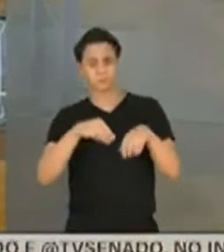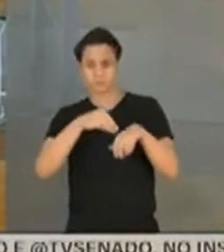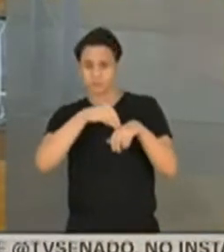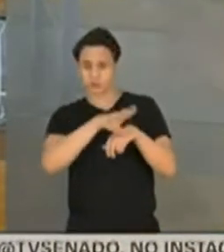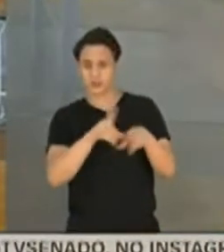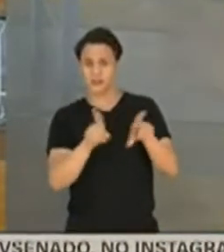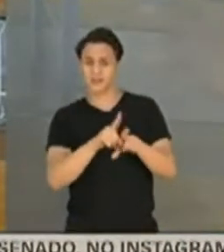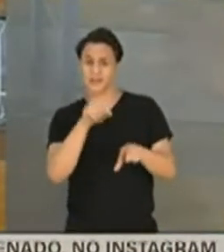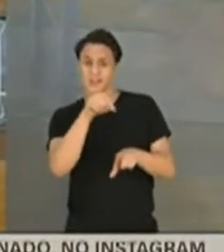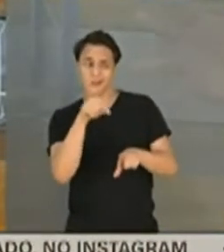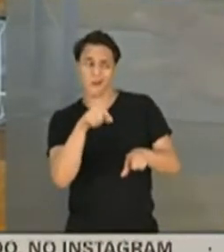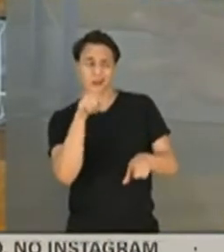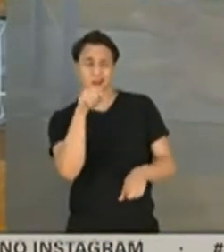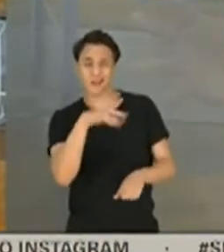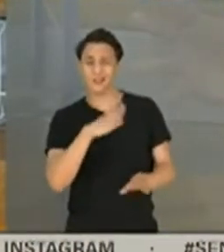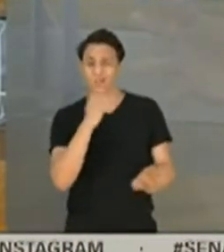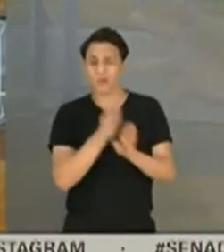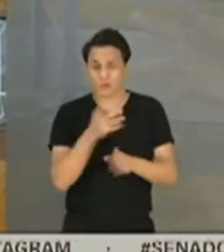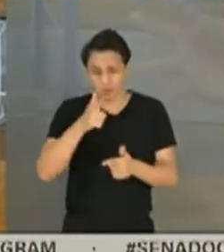seja o problema,